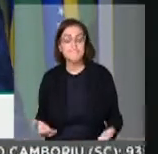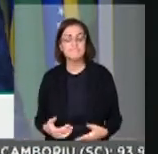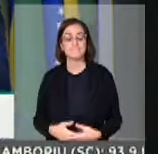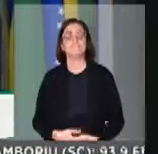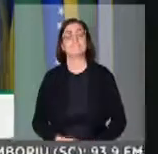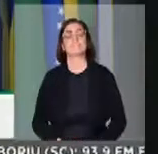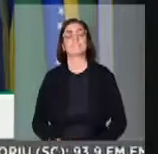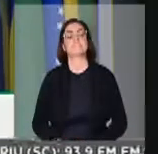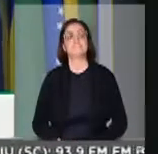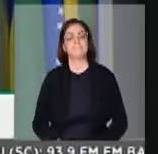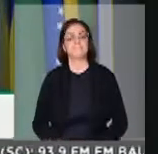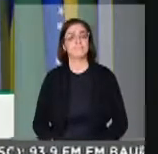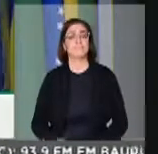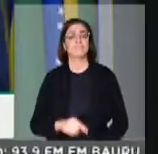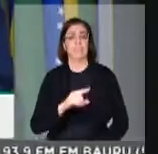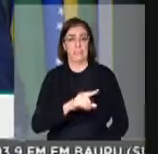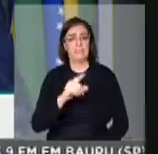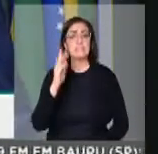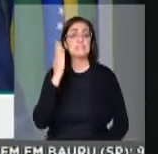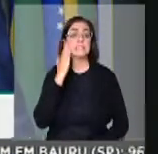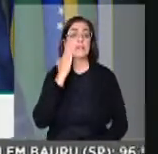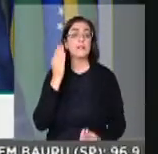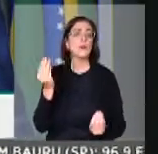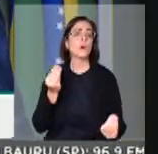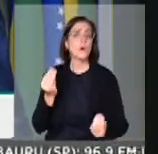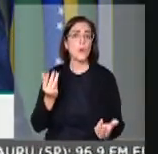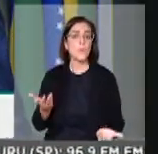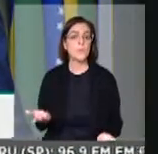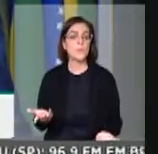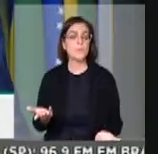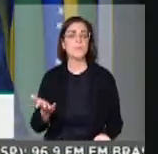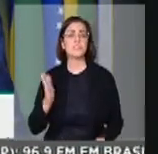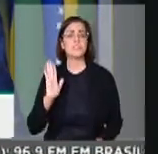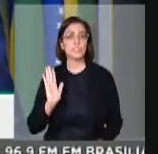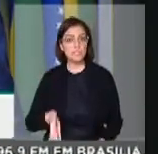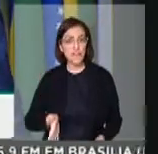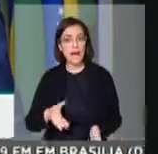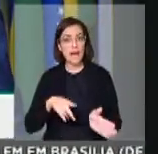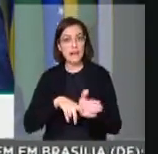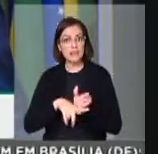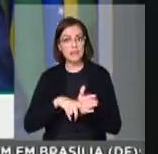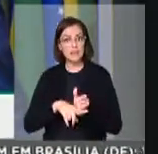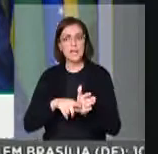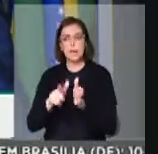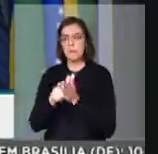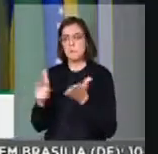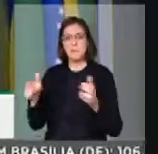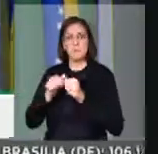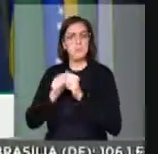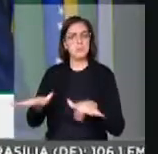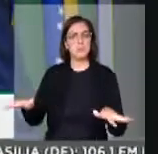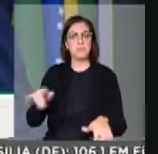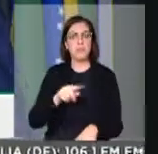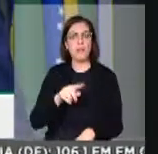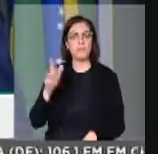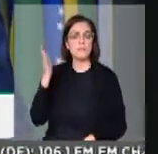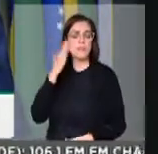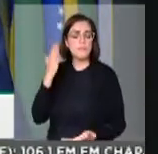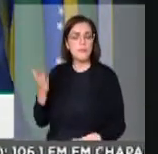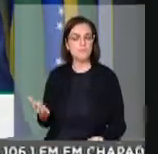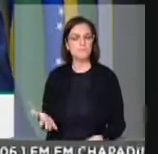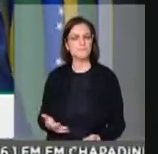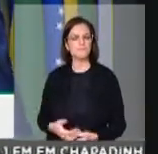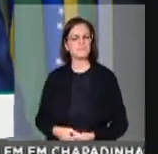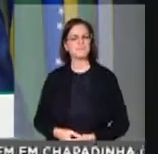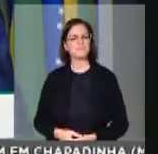mesmo través da imprensa após o inquérito ser estará instaurado mas mais do que isso o que espanta o motivo